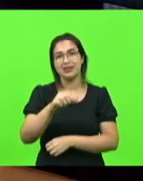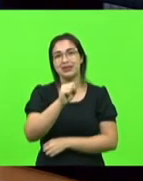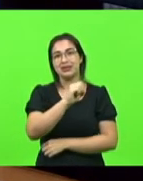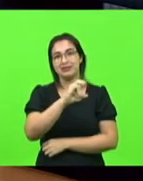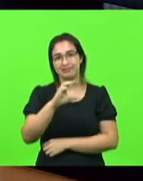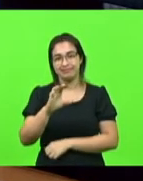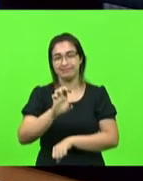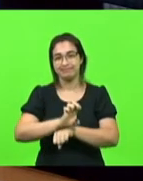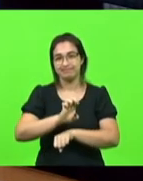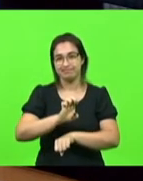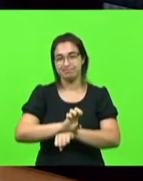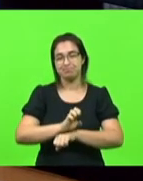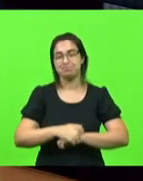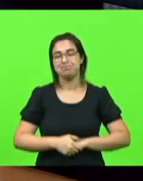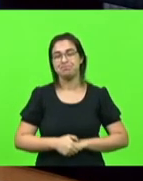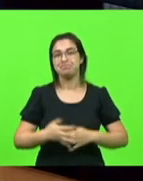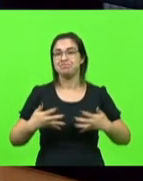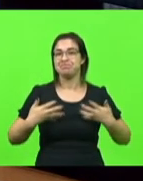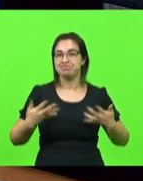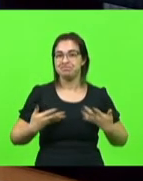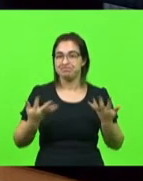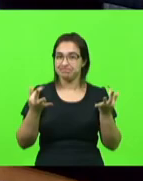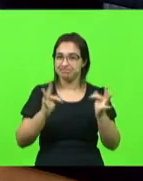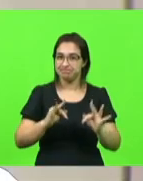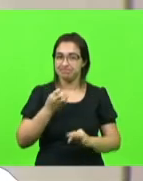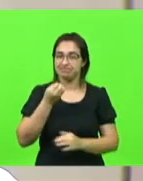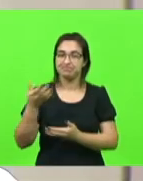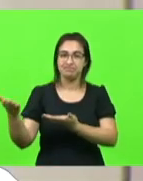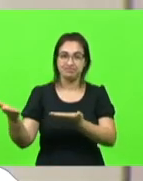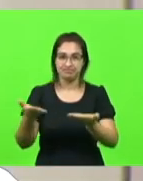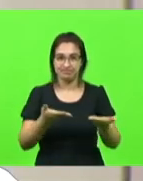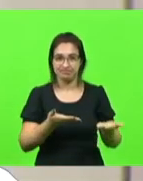Então, alegria recebê-los, sejam bem-vindos.